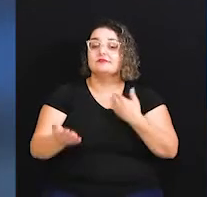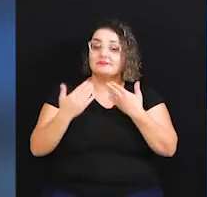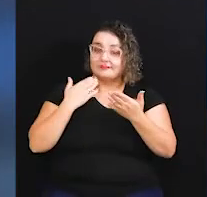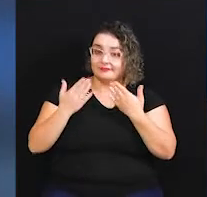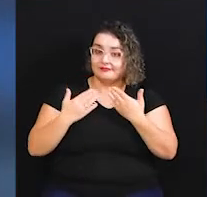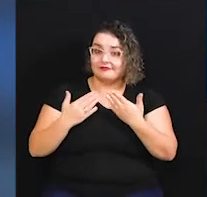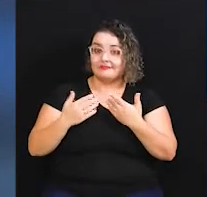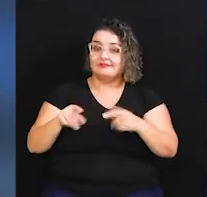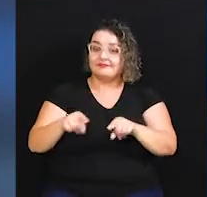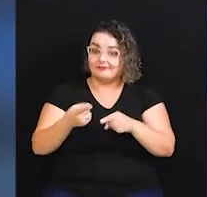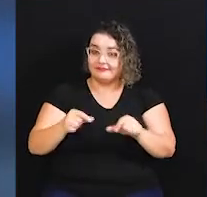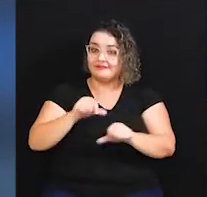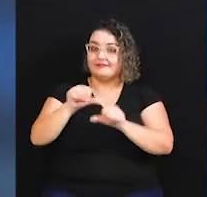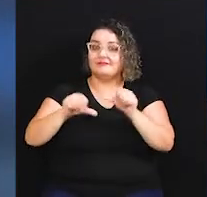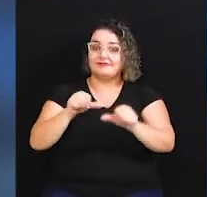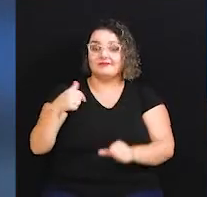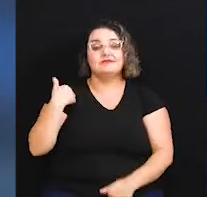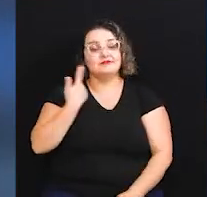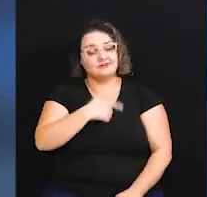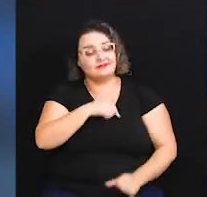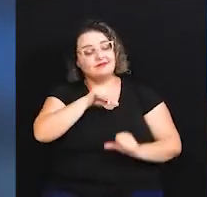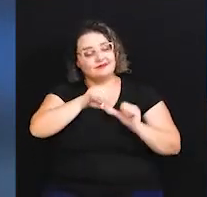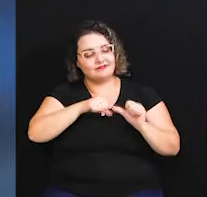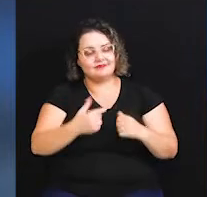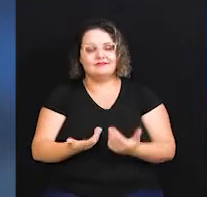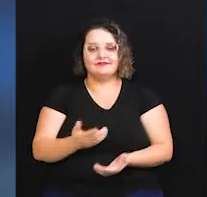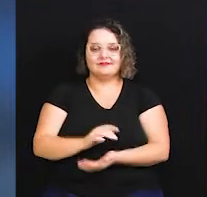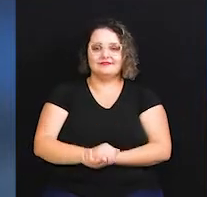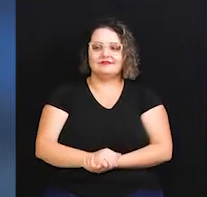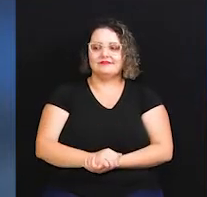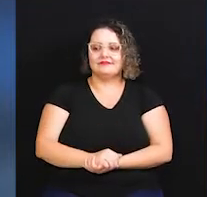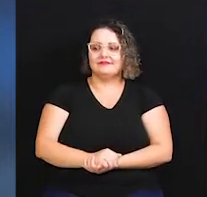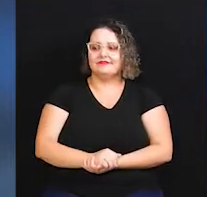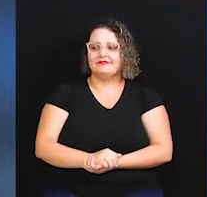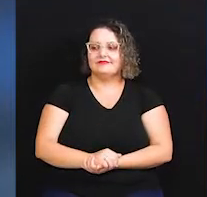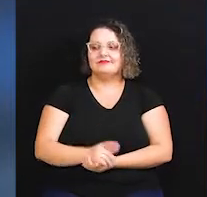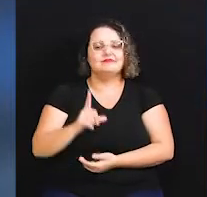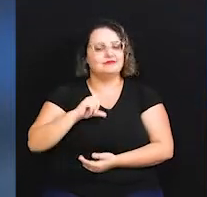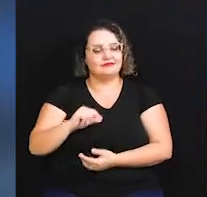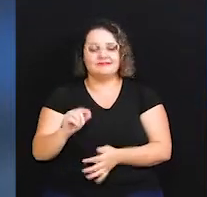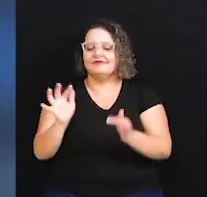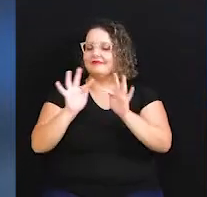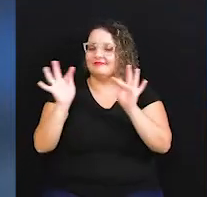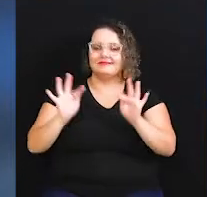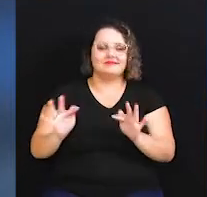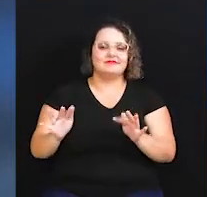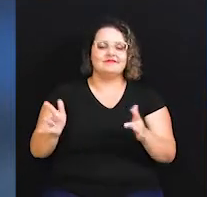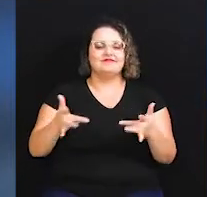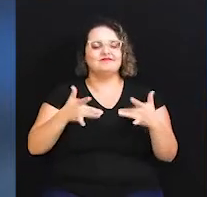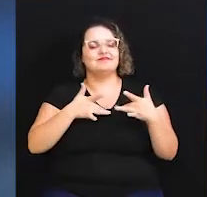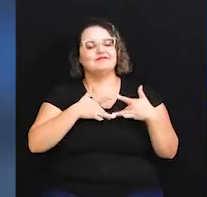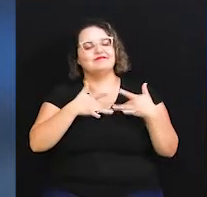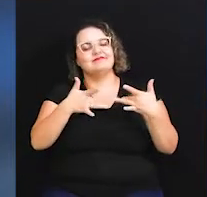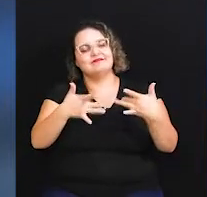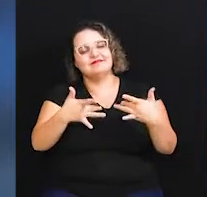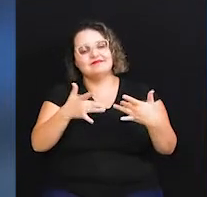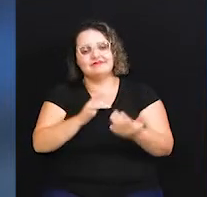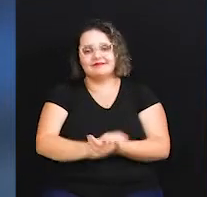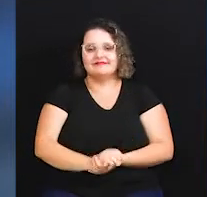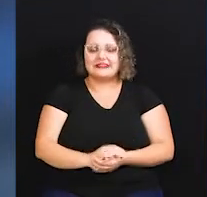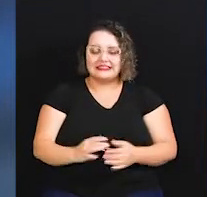a conversa sobre a música que transforma também transforma a gente. E eu saio daqui com certeza muito feliz, muito